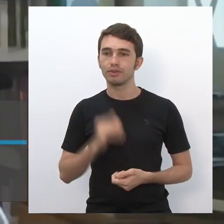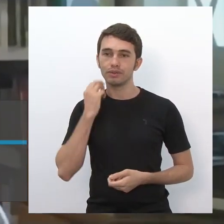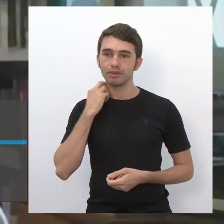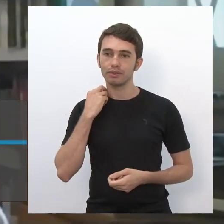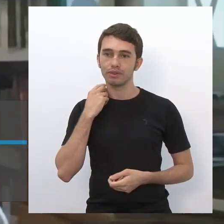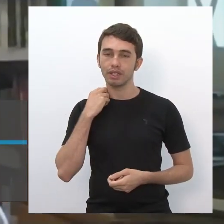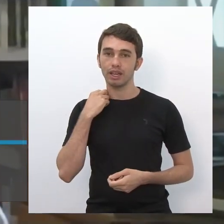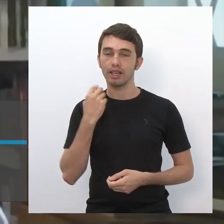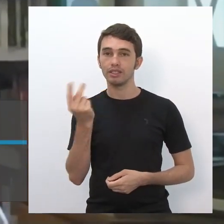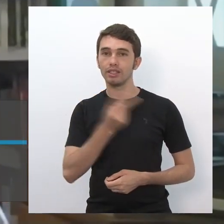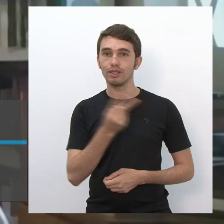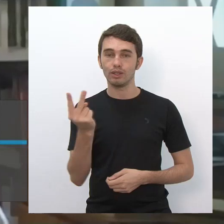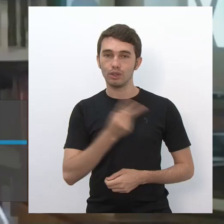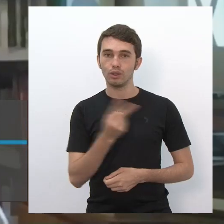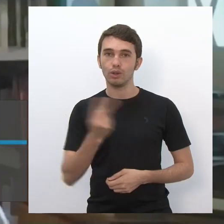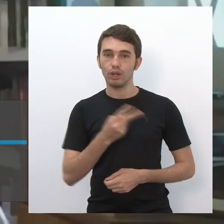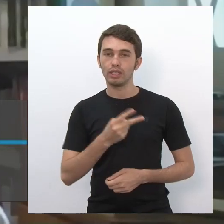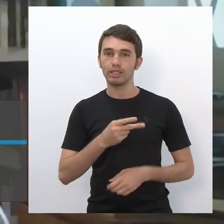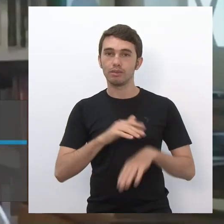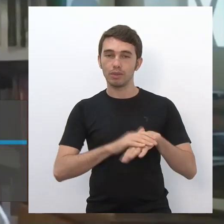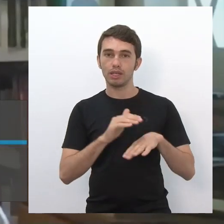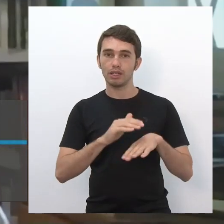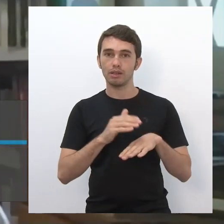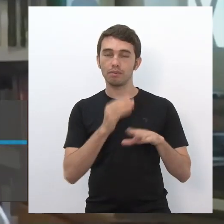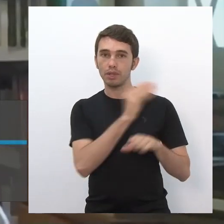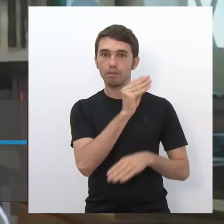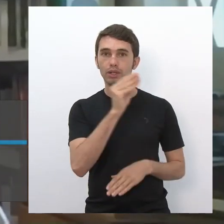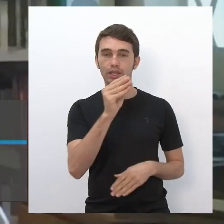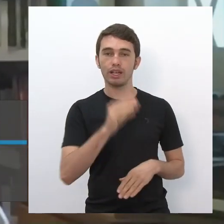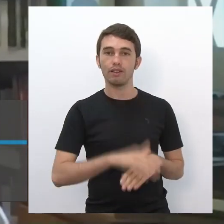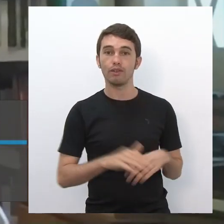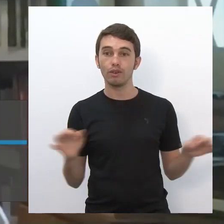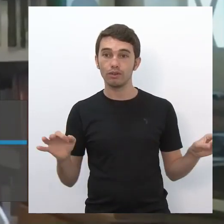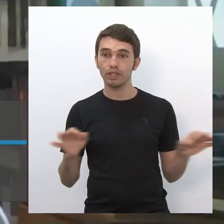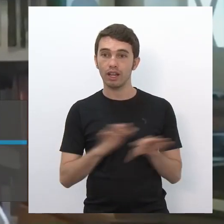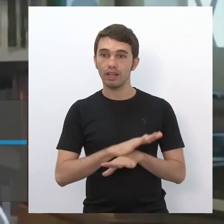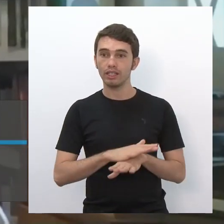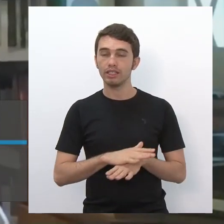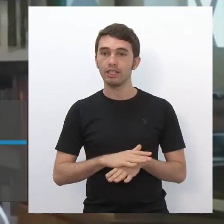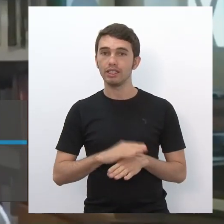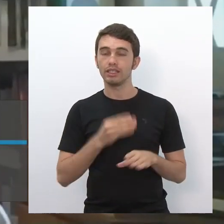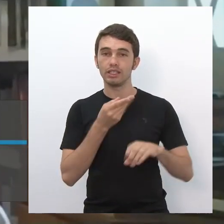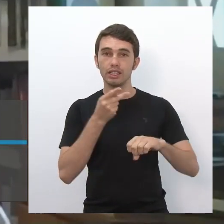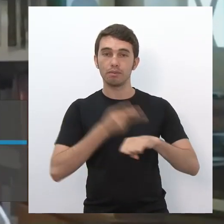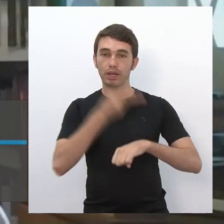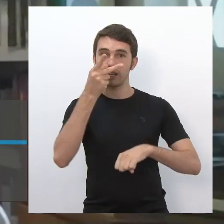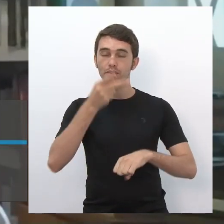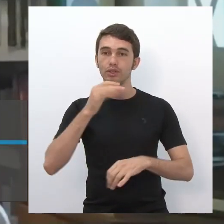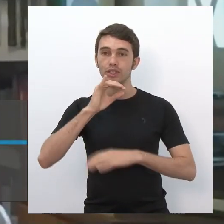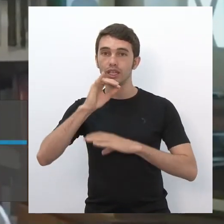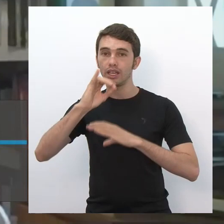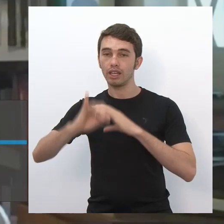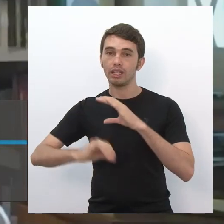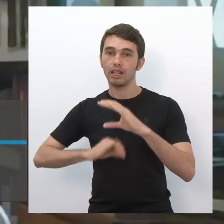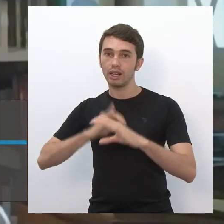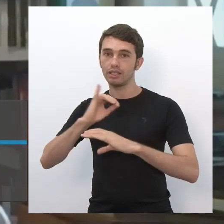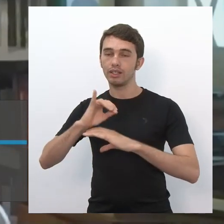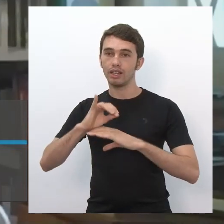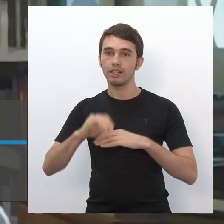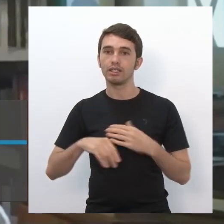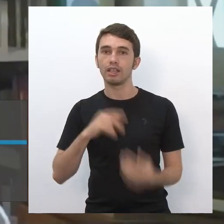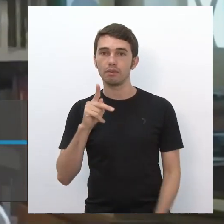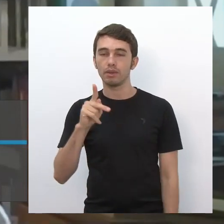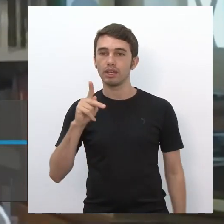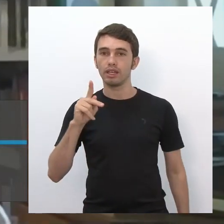essas duas bibliotecas foram finalistas de prêmios internacionais. A BSP